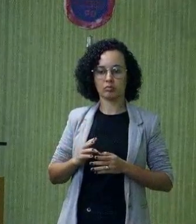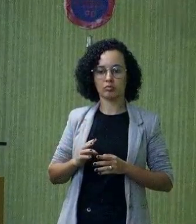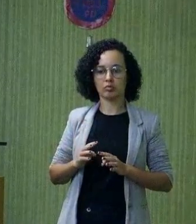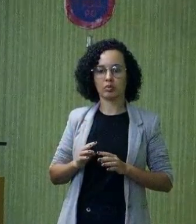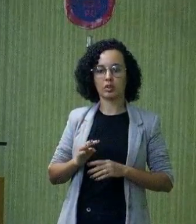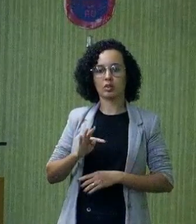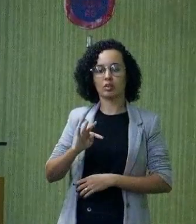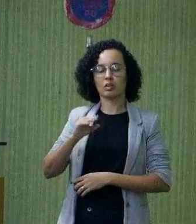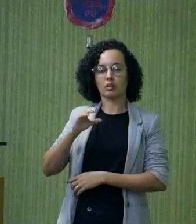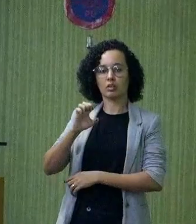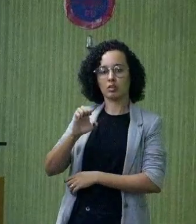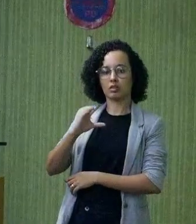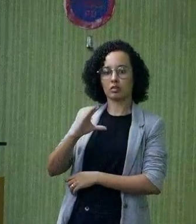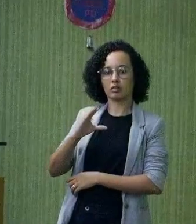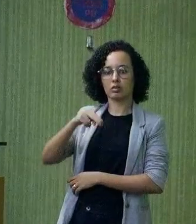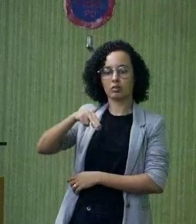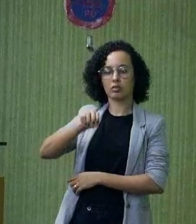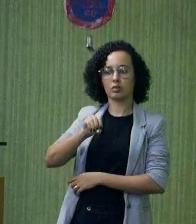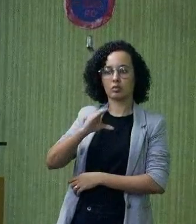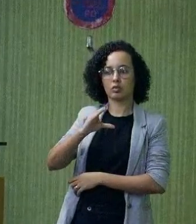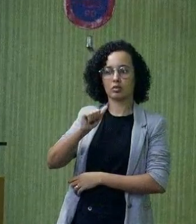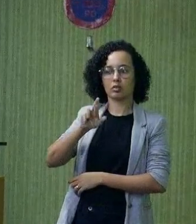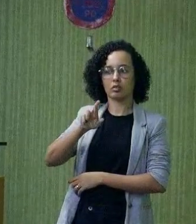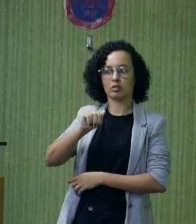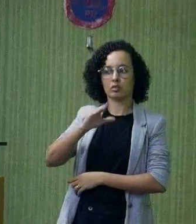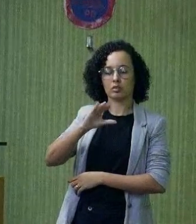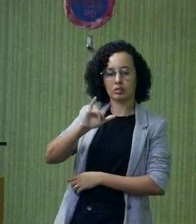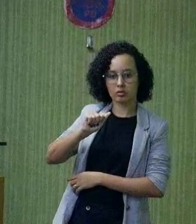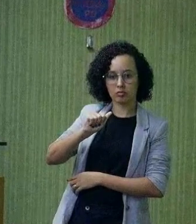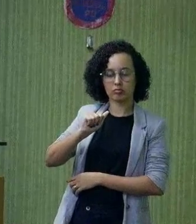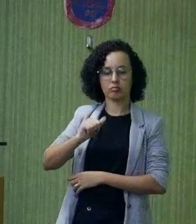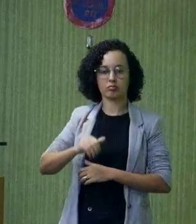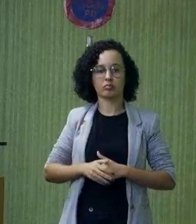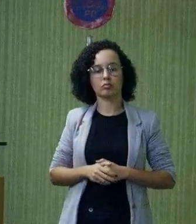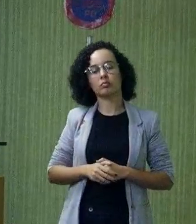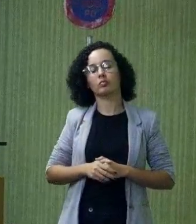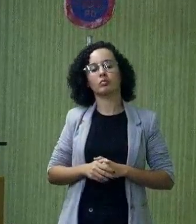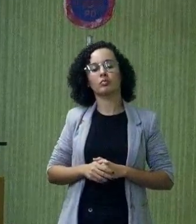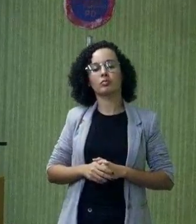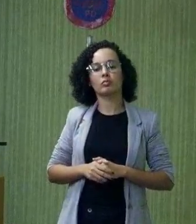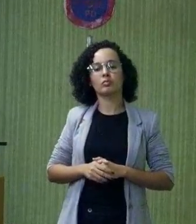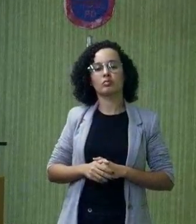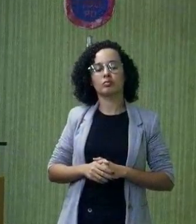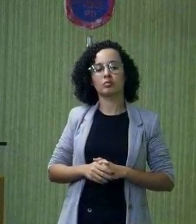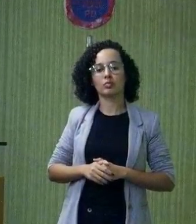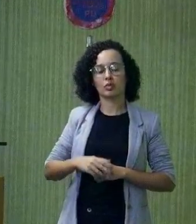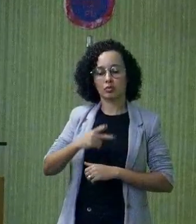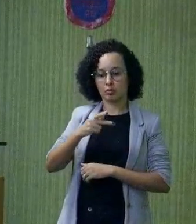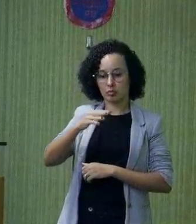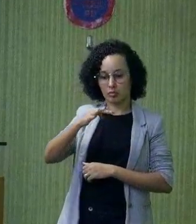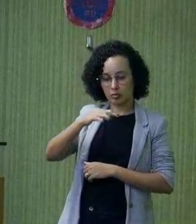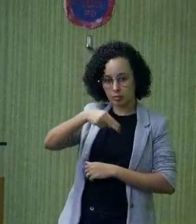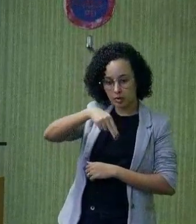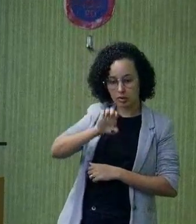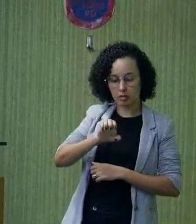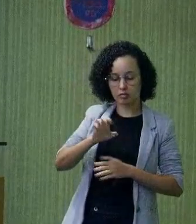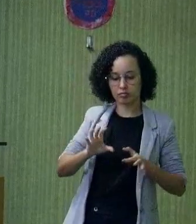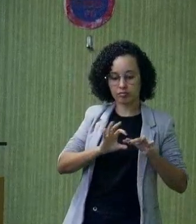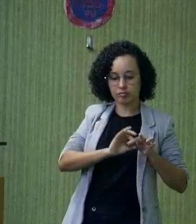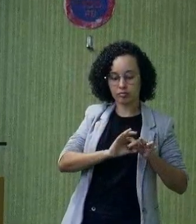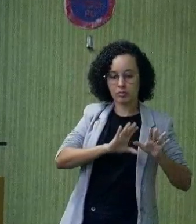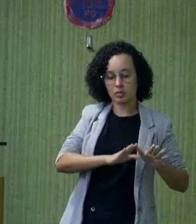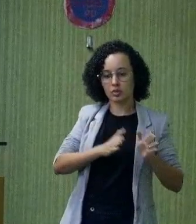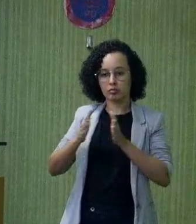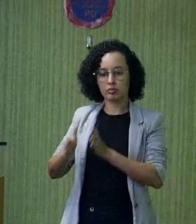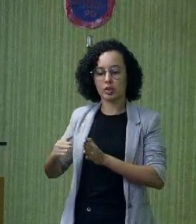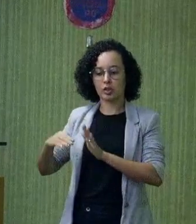né uma visão da educação e eh não mais atrelada a um pne mas aos planos decenais de